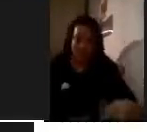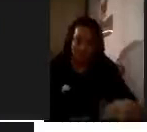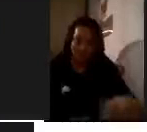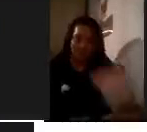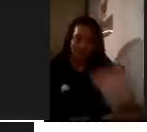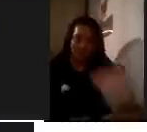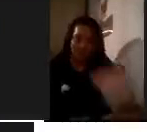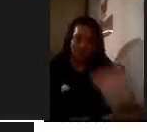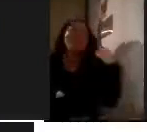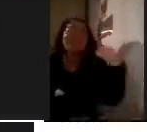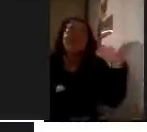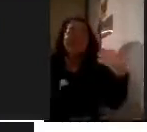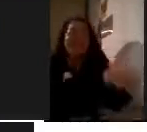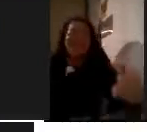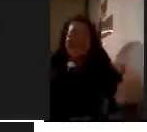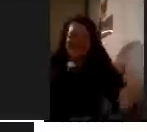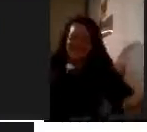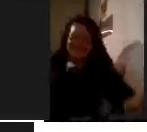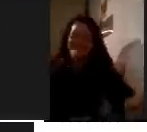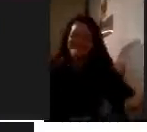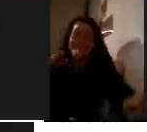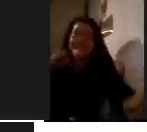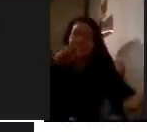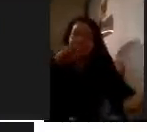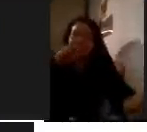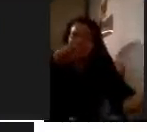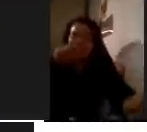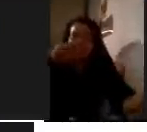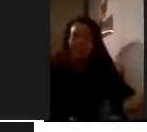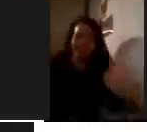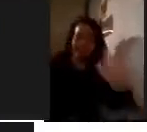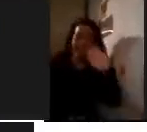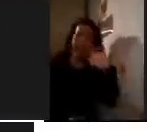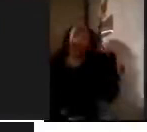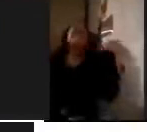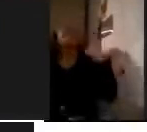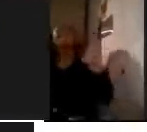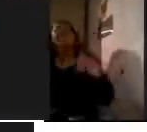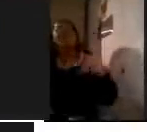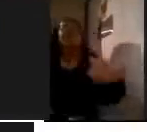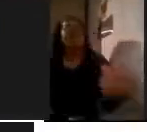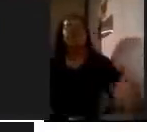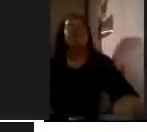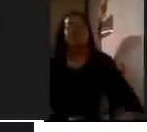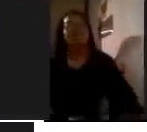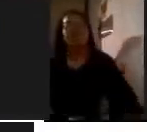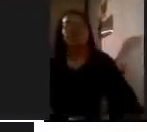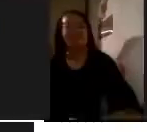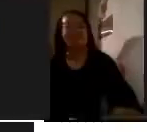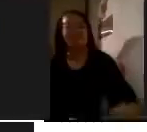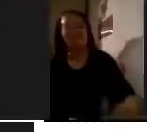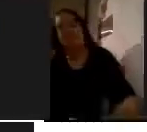Essa é muito difícil, eu não sei. Pensa o seguinte, a gente está falando aqui de